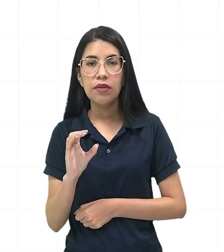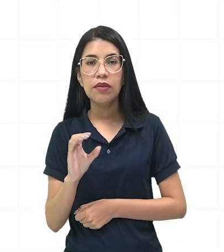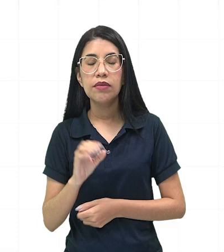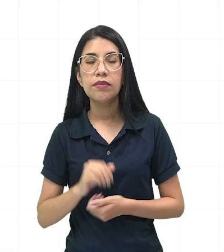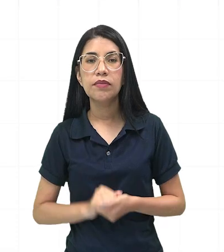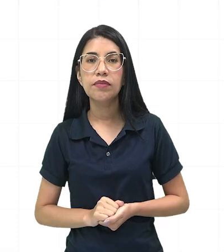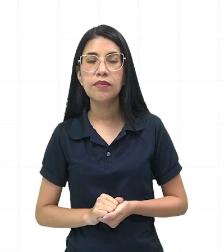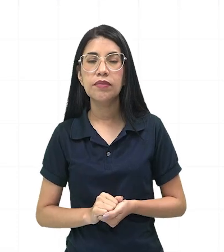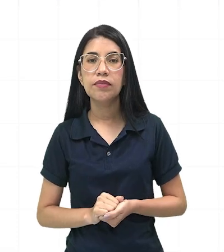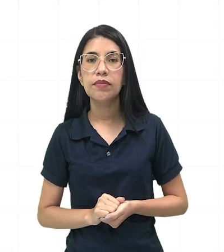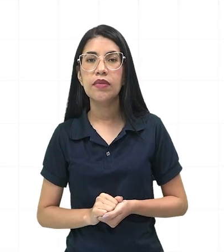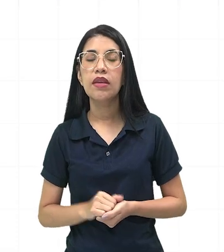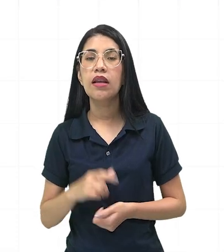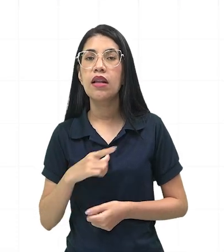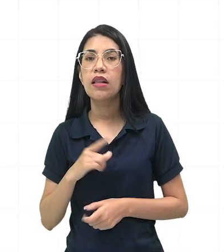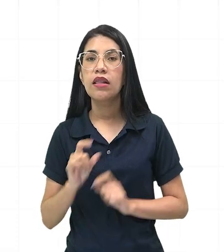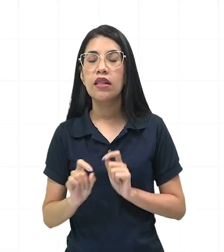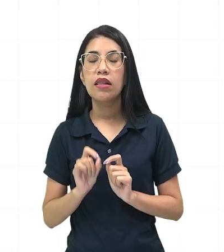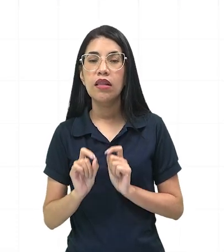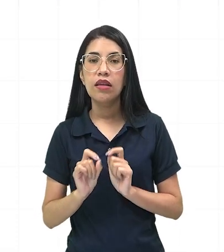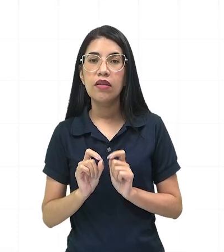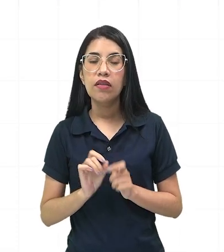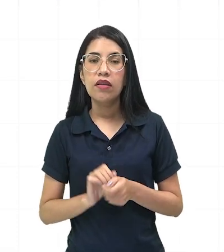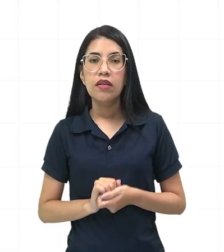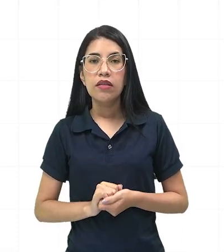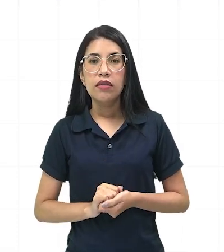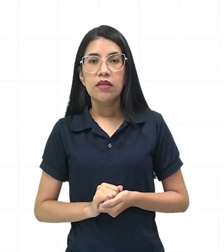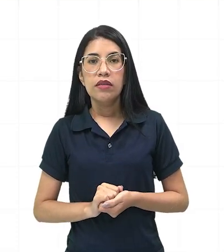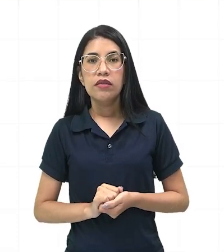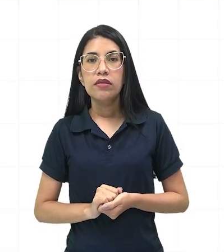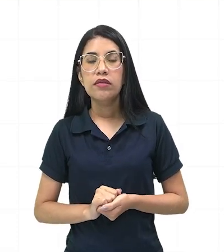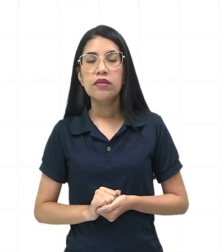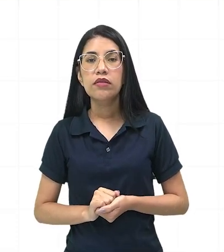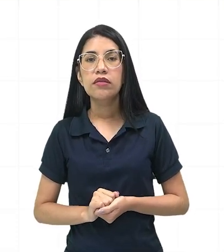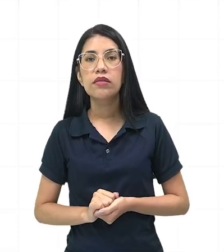Apostólica Romana, ela tem o seu